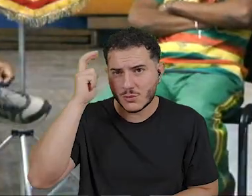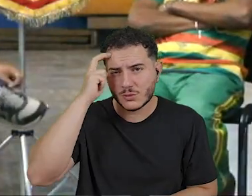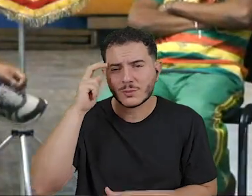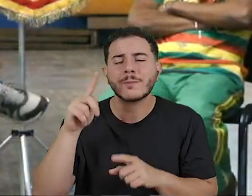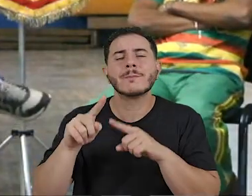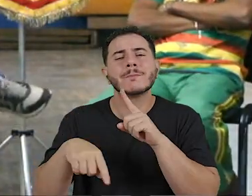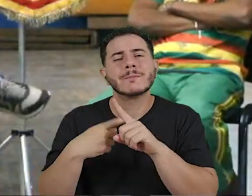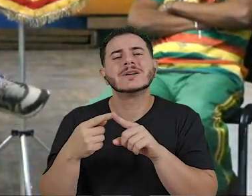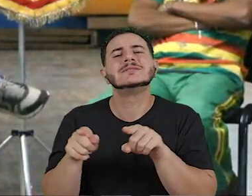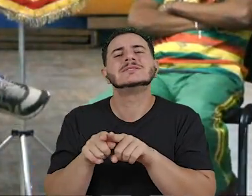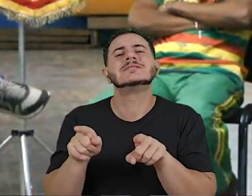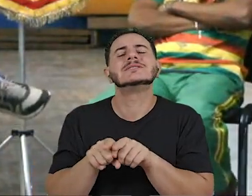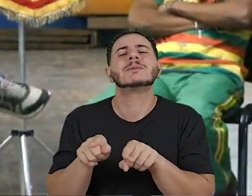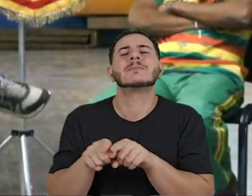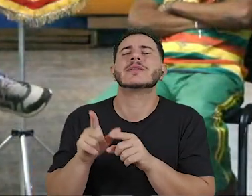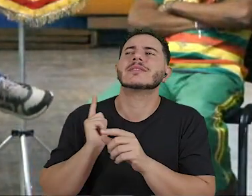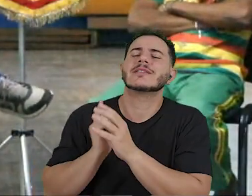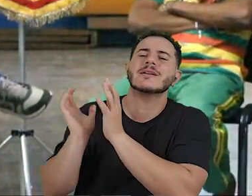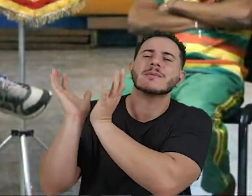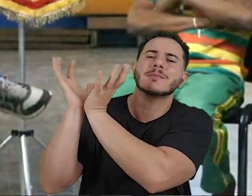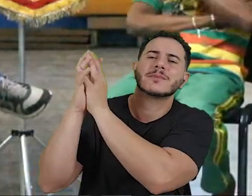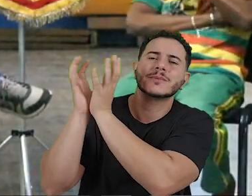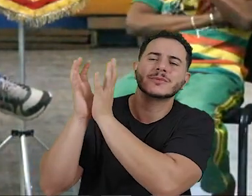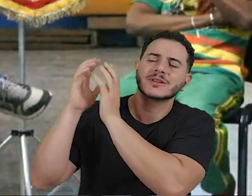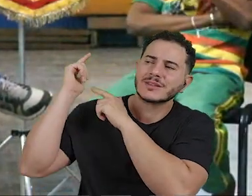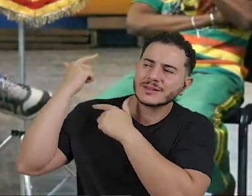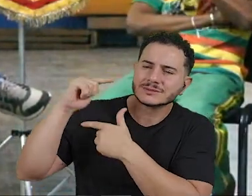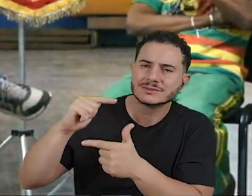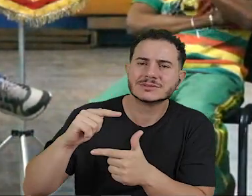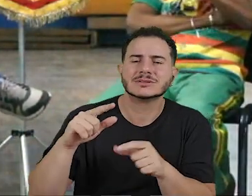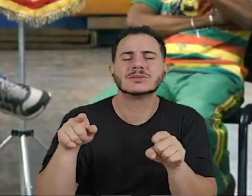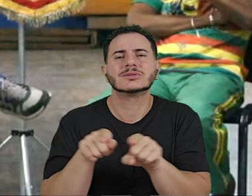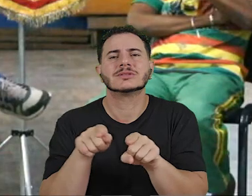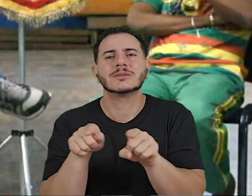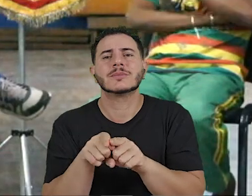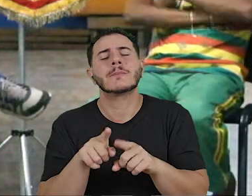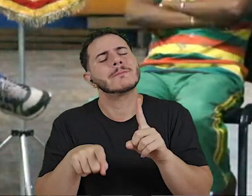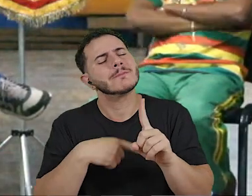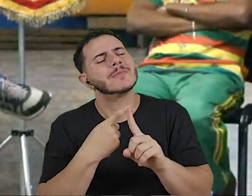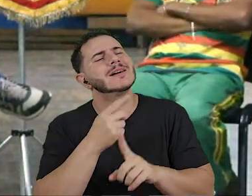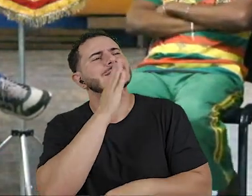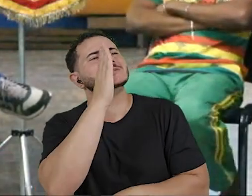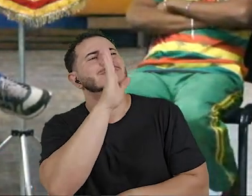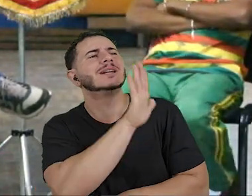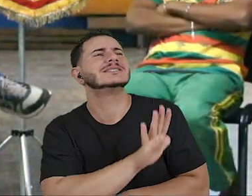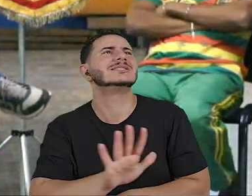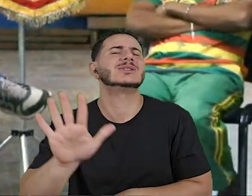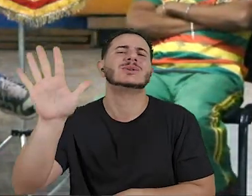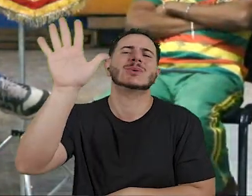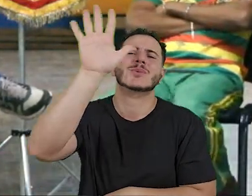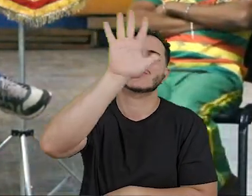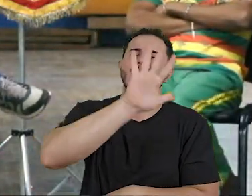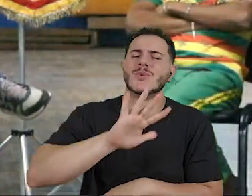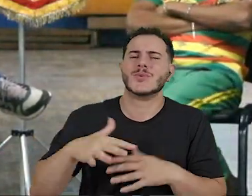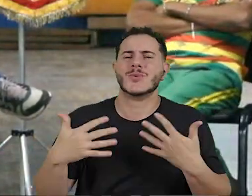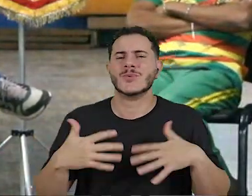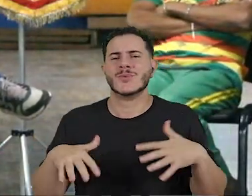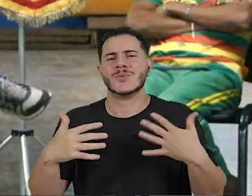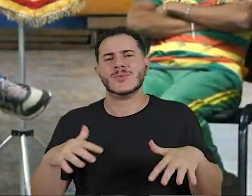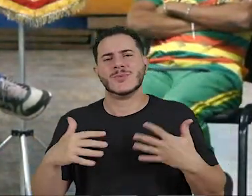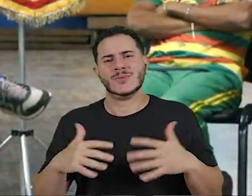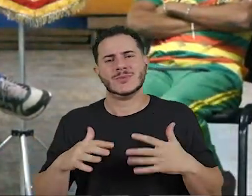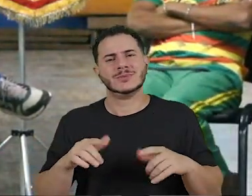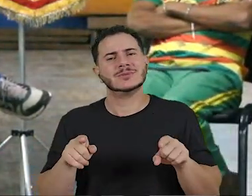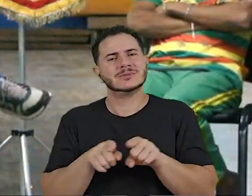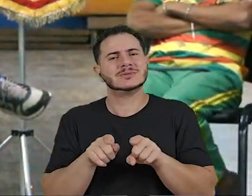tradição pernambucana, mas de outras tantas culturas aí do nosso Brasil. E ele vem aqui em São